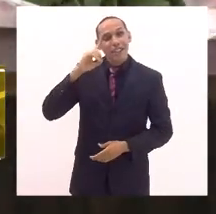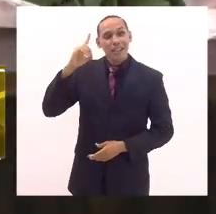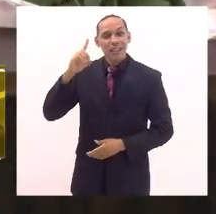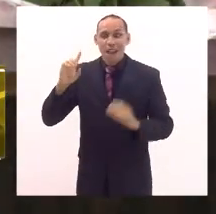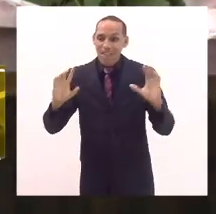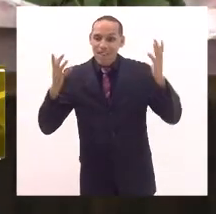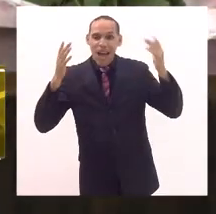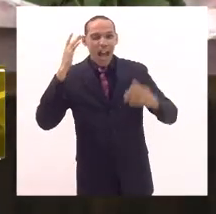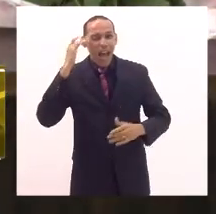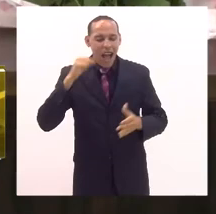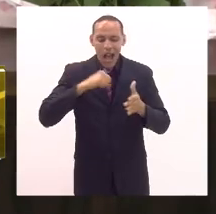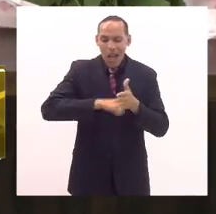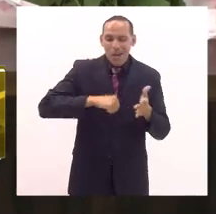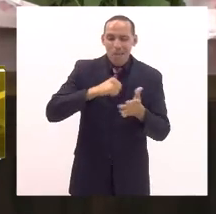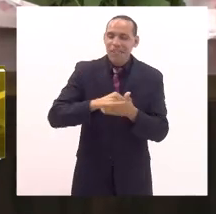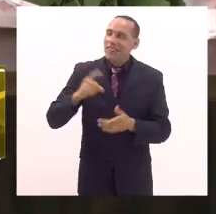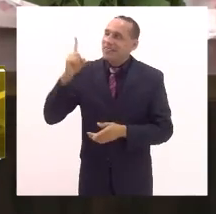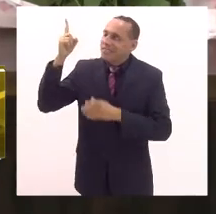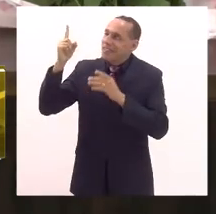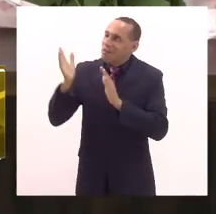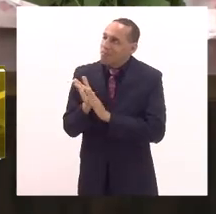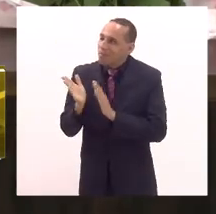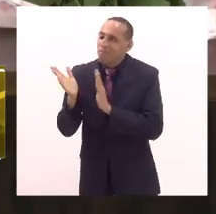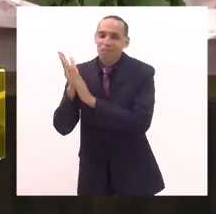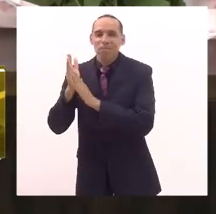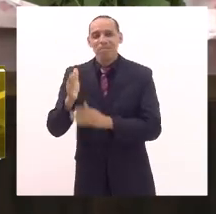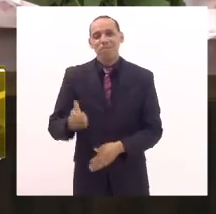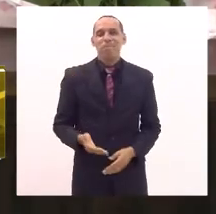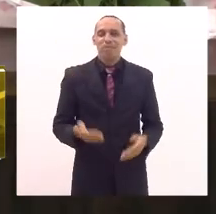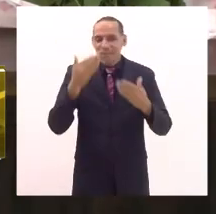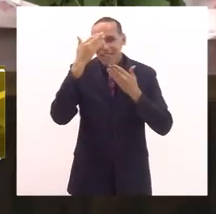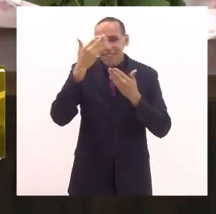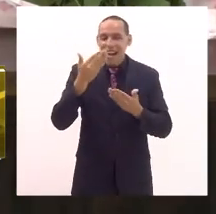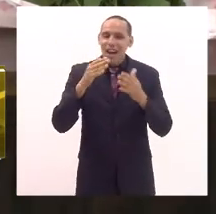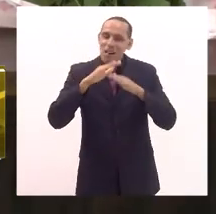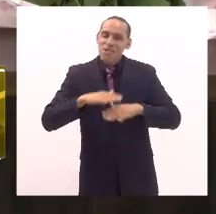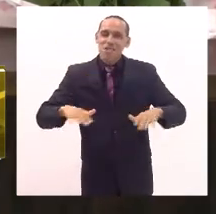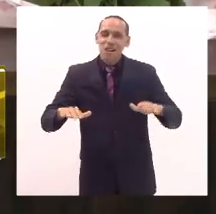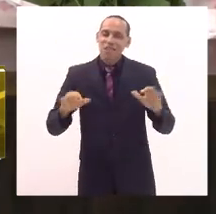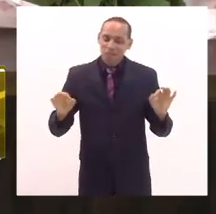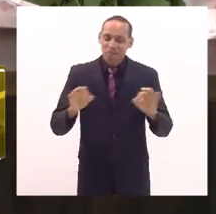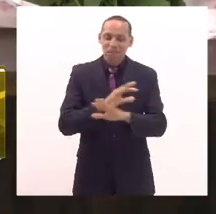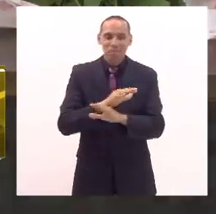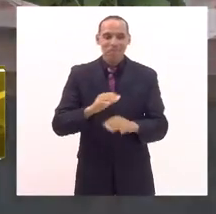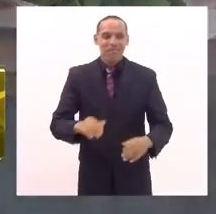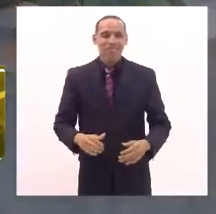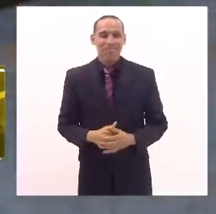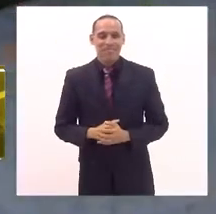dia de batalha e de luta, e glória a Deus por isso. Obrigado a todos. Encerramos aqui.